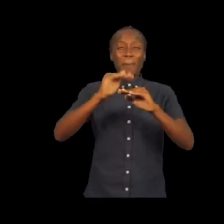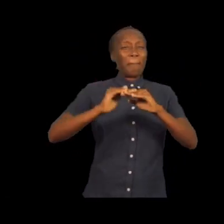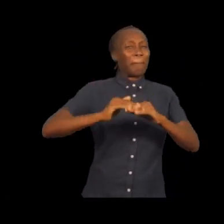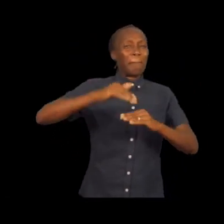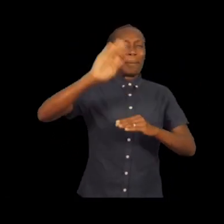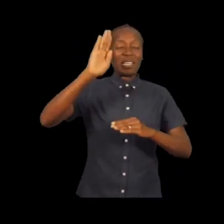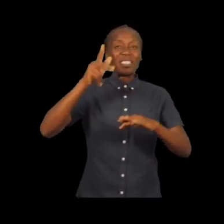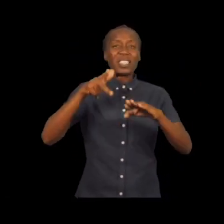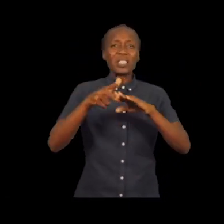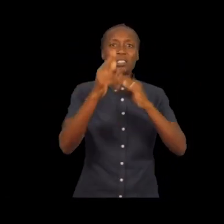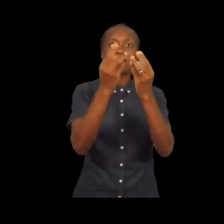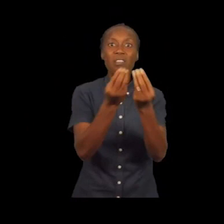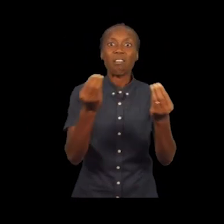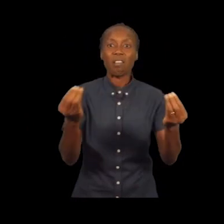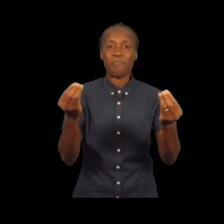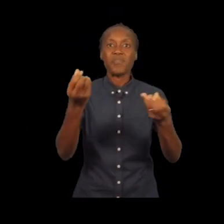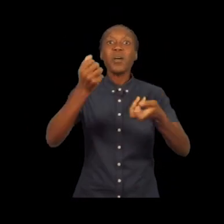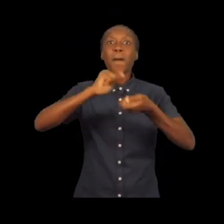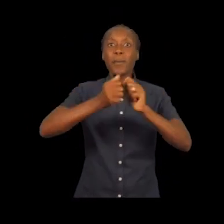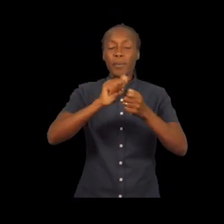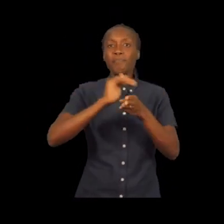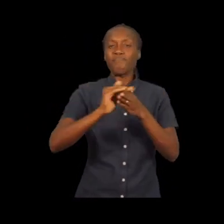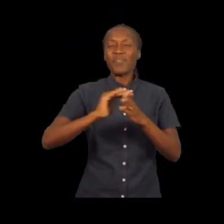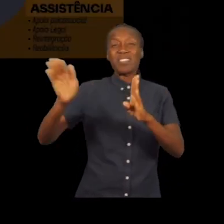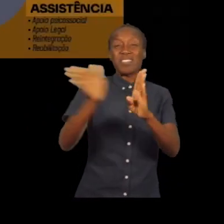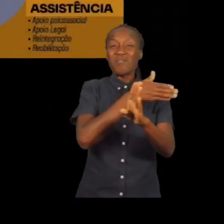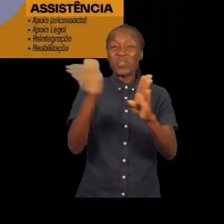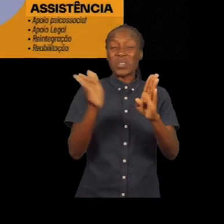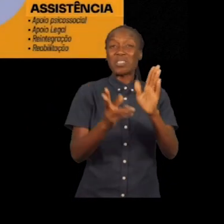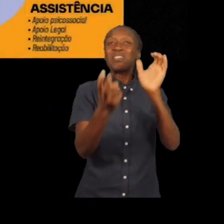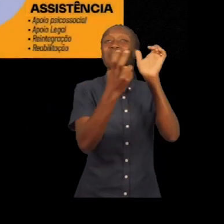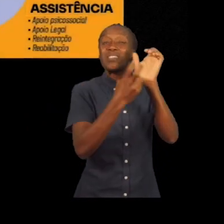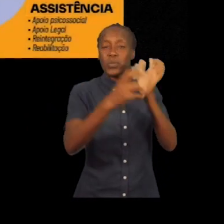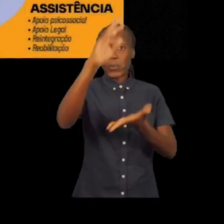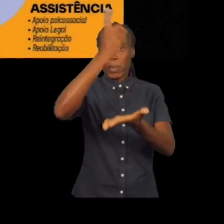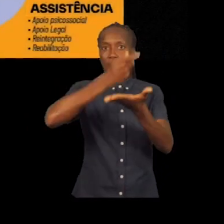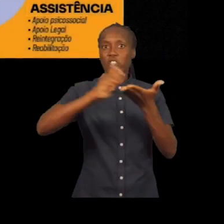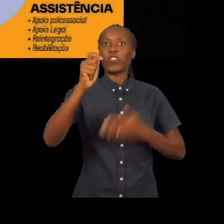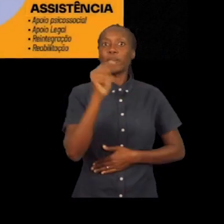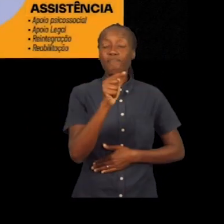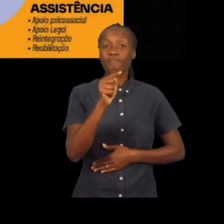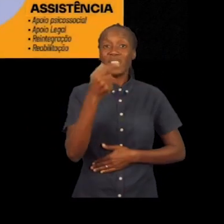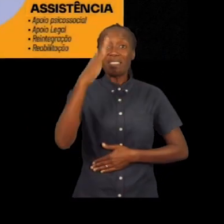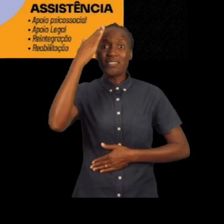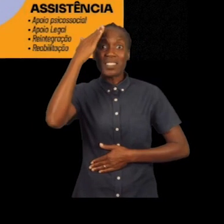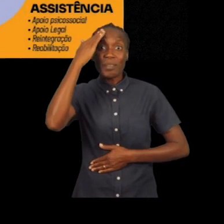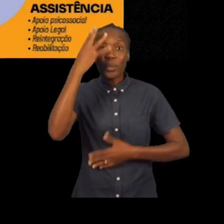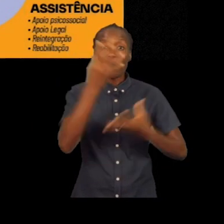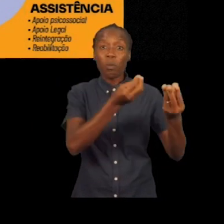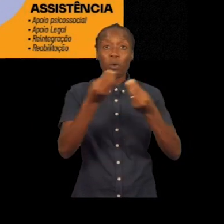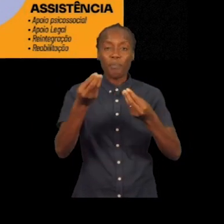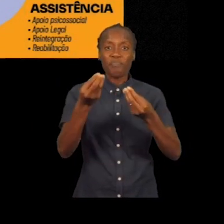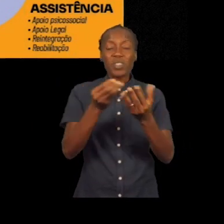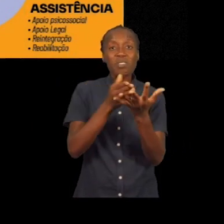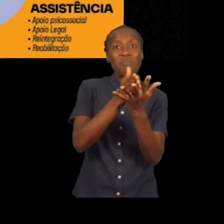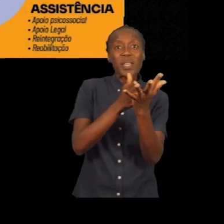sexual nas escolas sabem qual é é o mecanismo multisetorial de prevenção